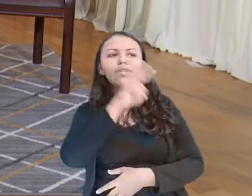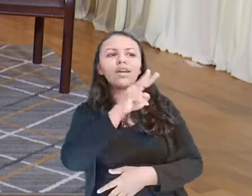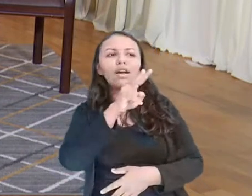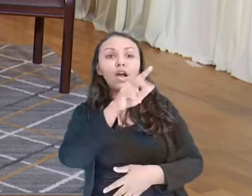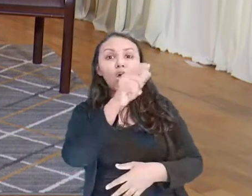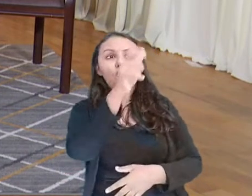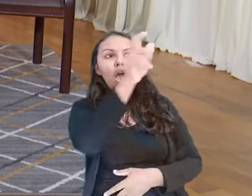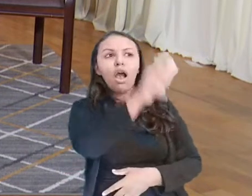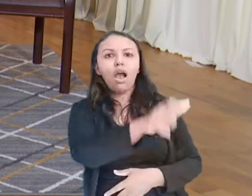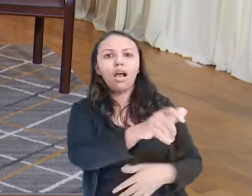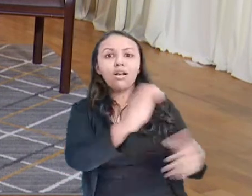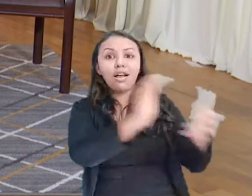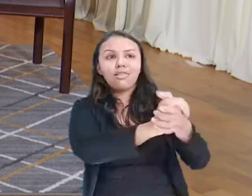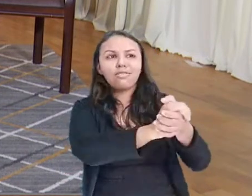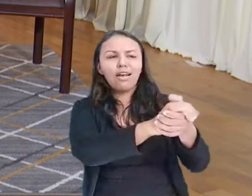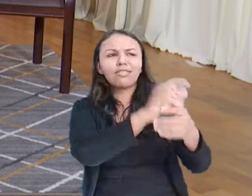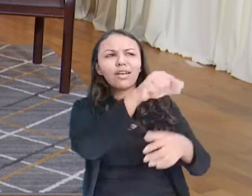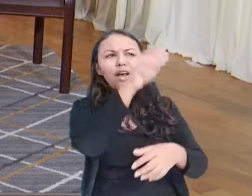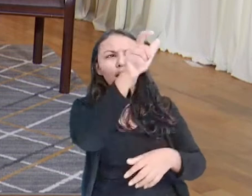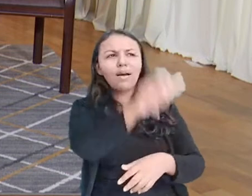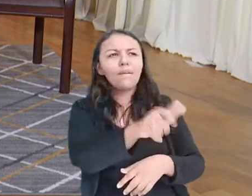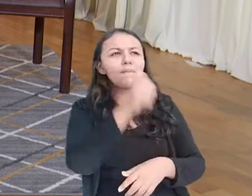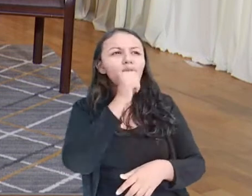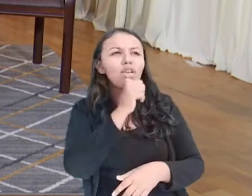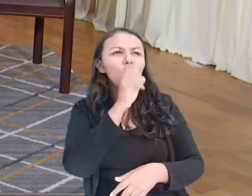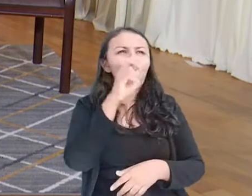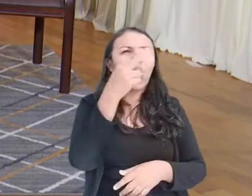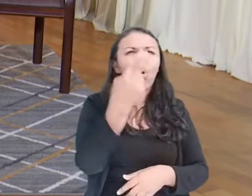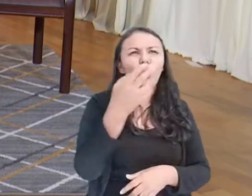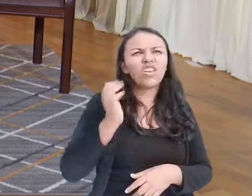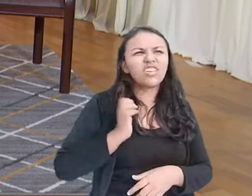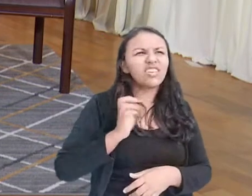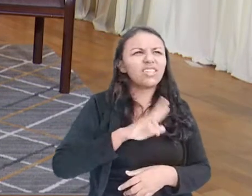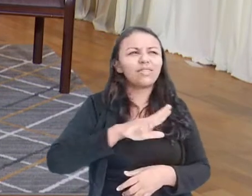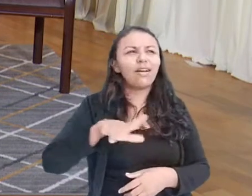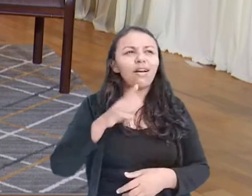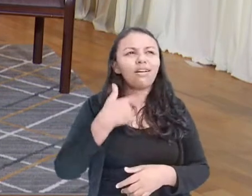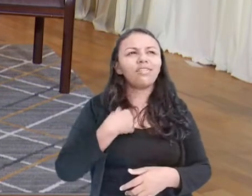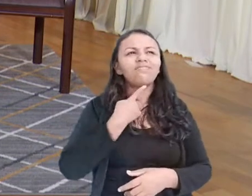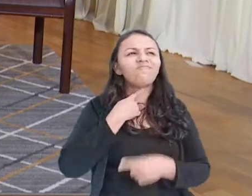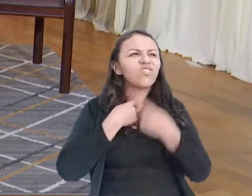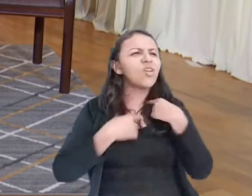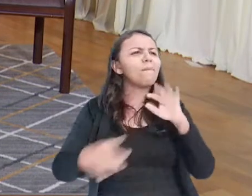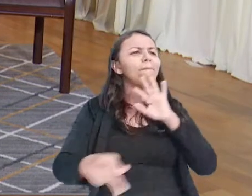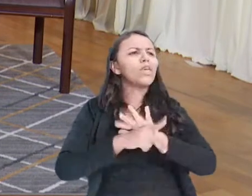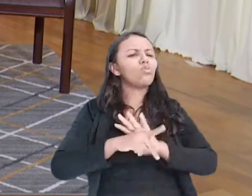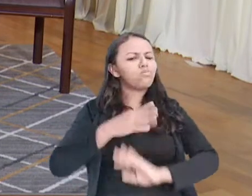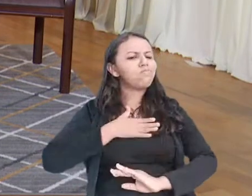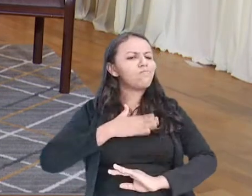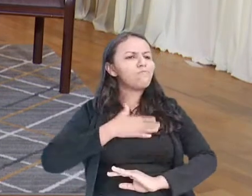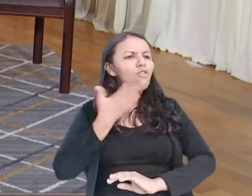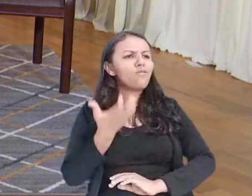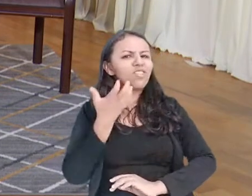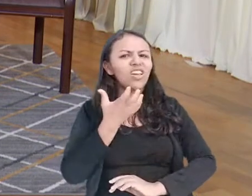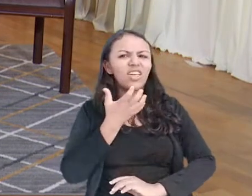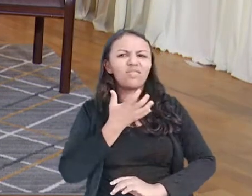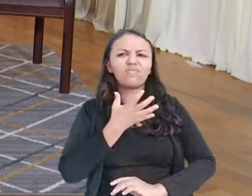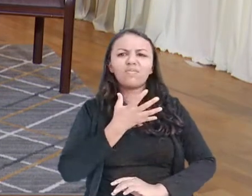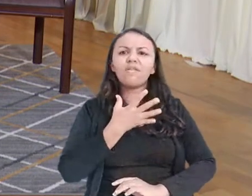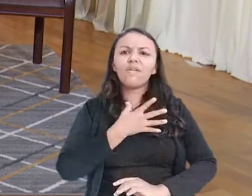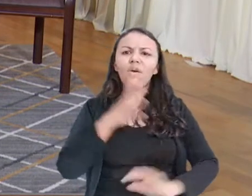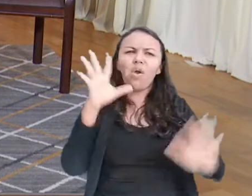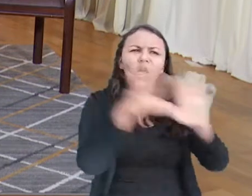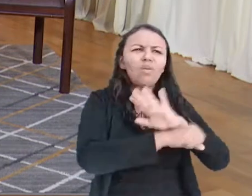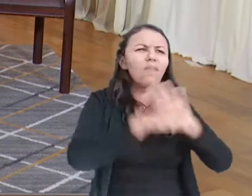sua residência e aquilo que ele possuía, e colocava no coração que aquilo tinha que ser seu, ele tomava na força a esposa,